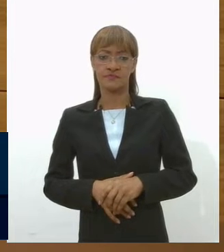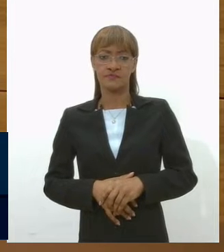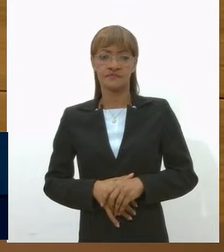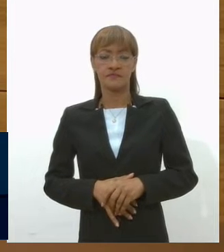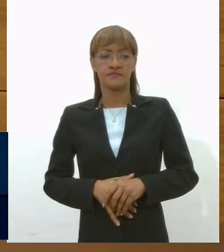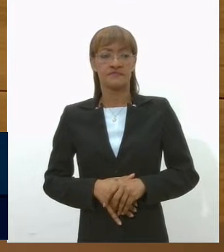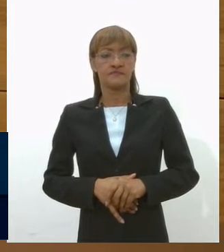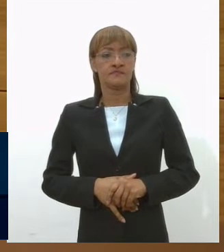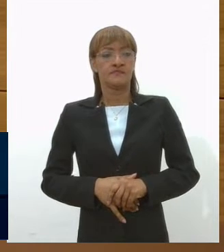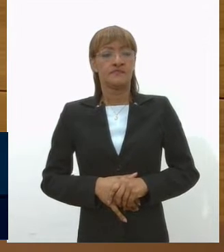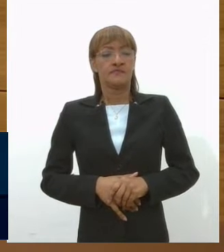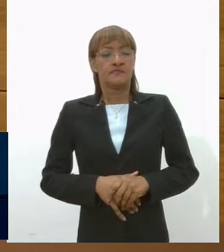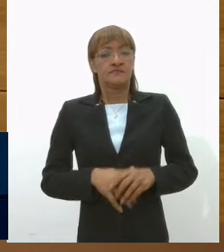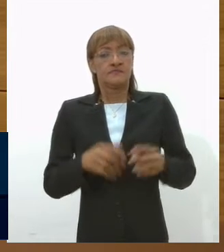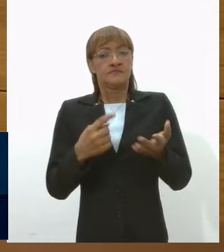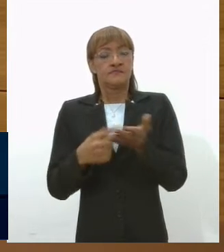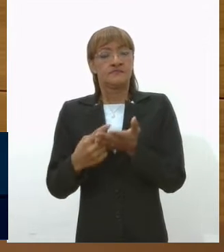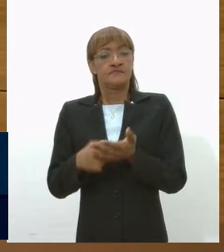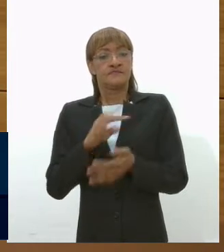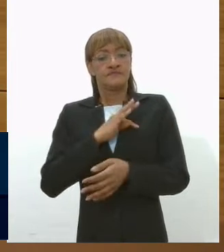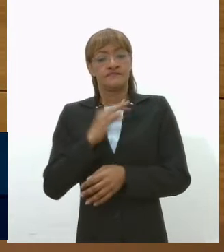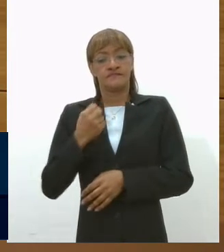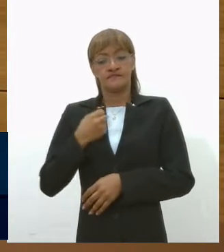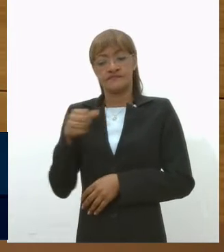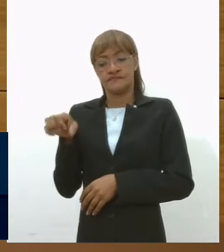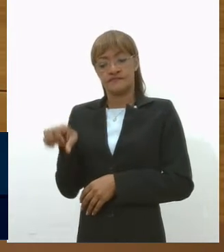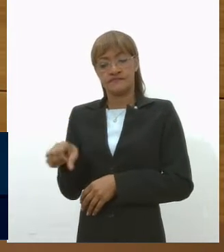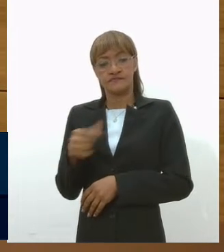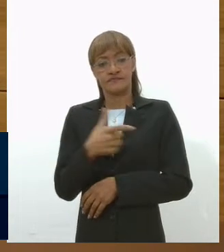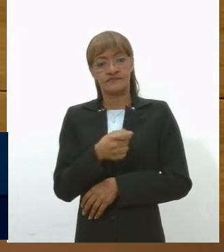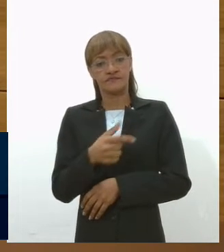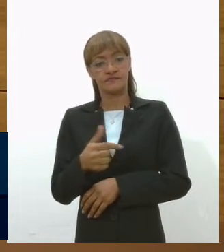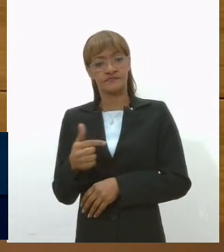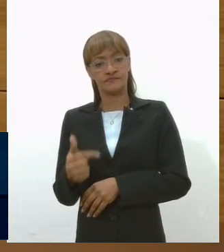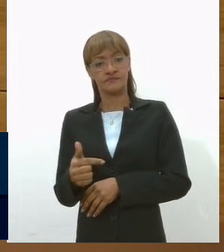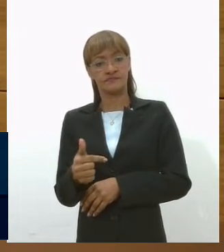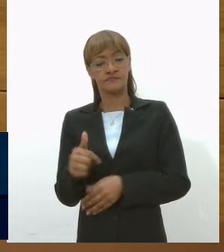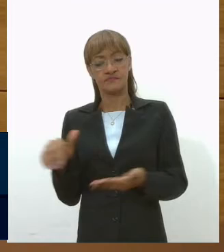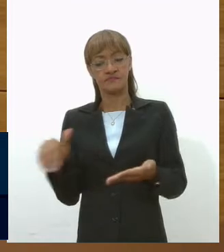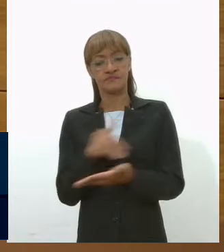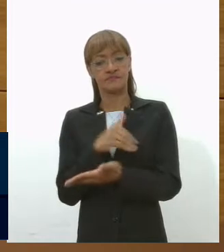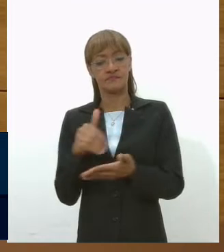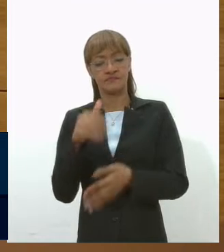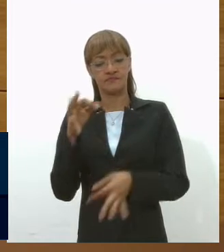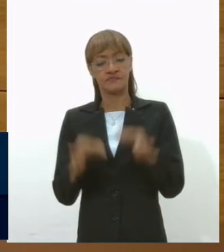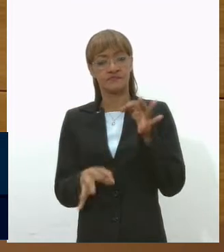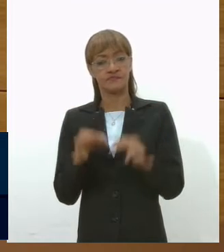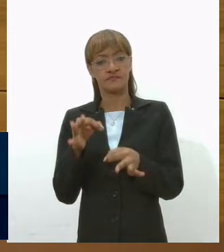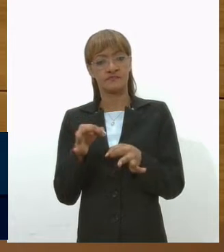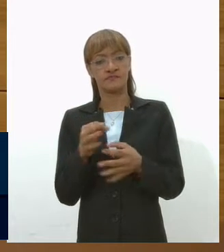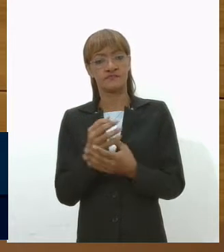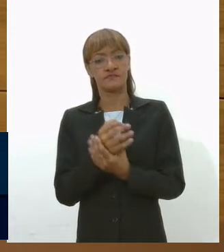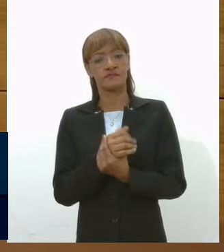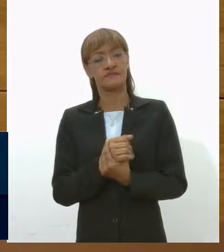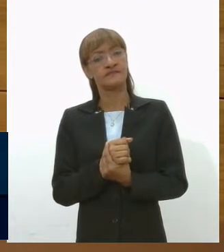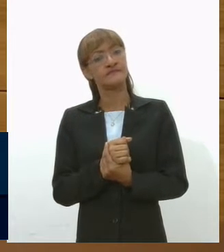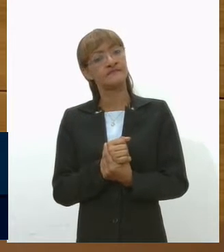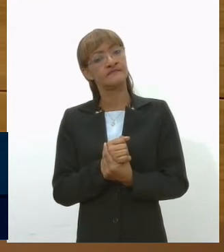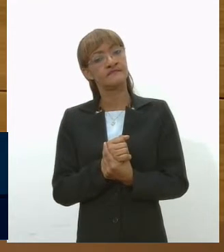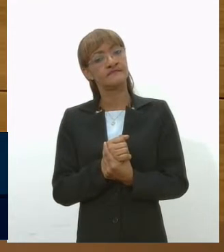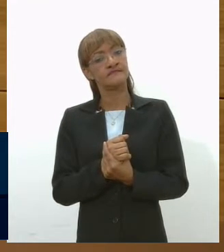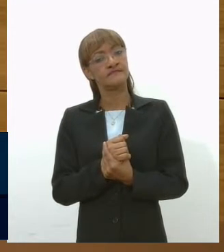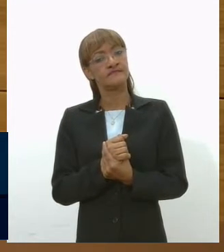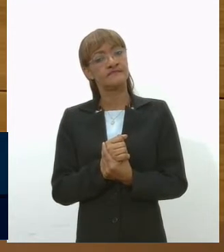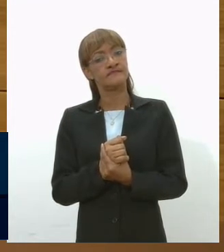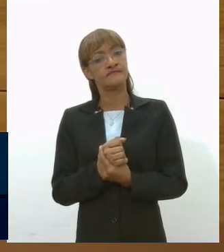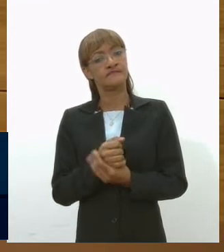Termo de cooperação técnica de número 9, de 2022, entre a Secretaria de Justiça e a Companhia Estadual de Habitação de